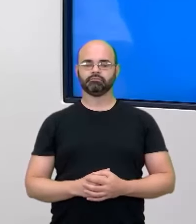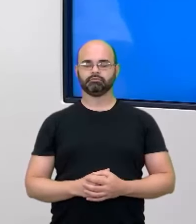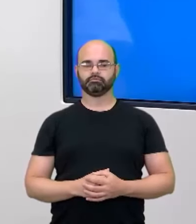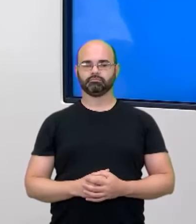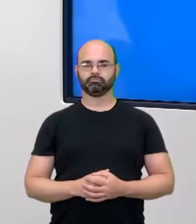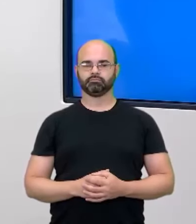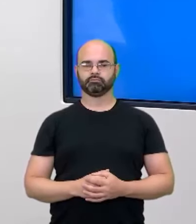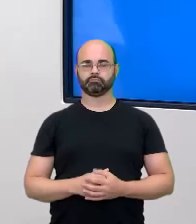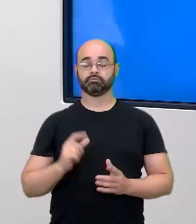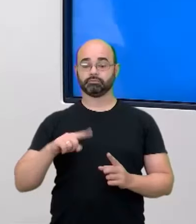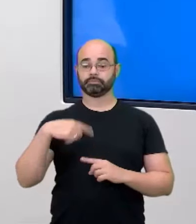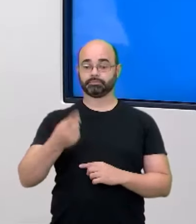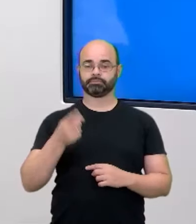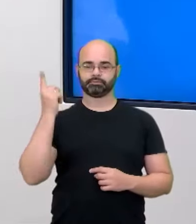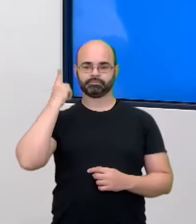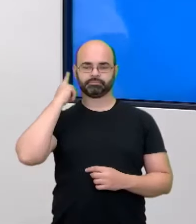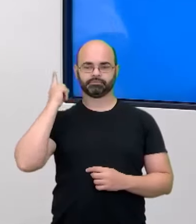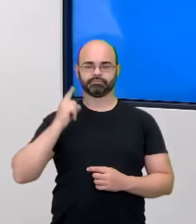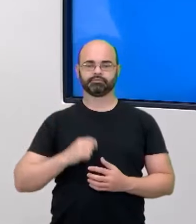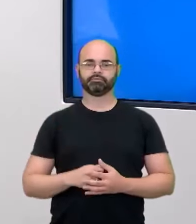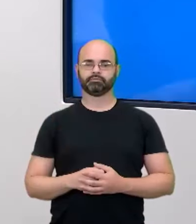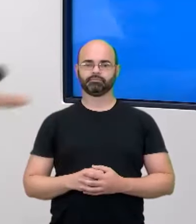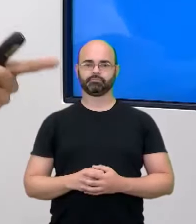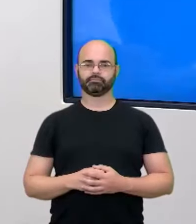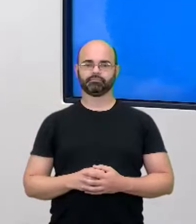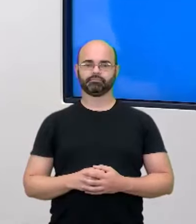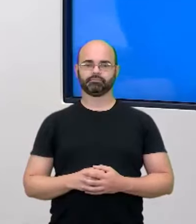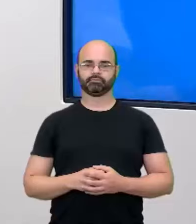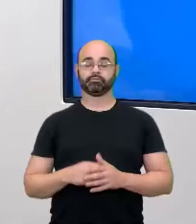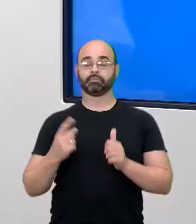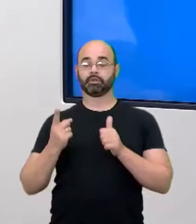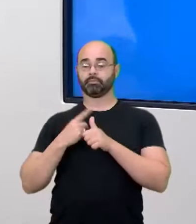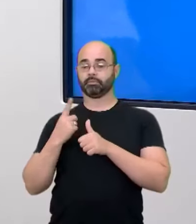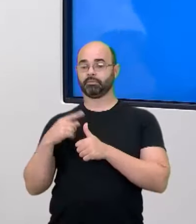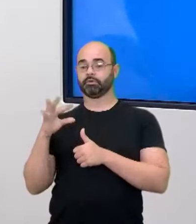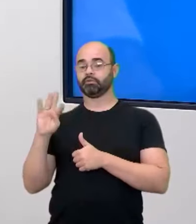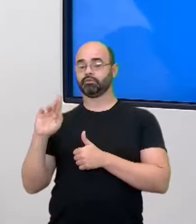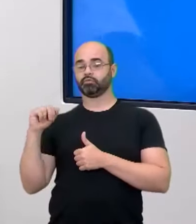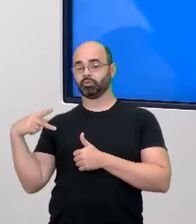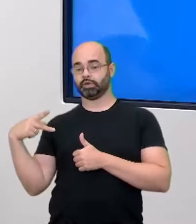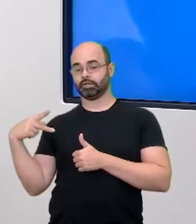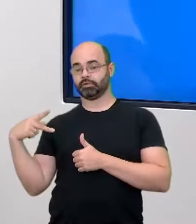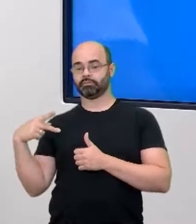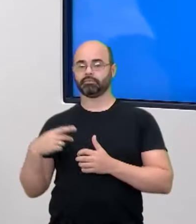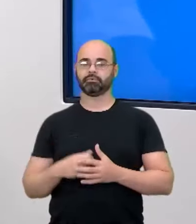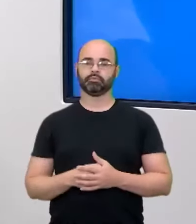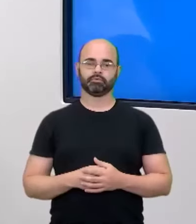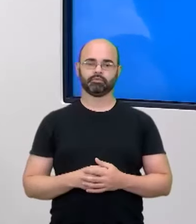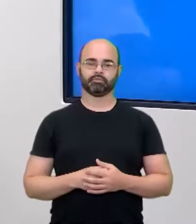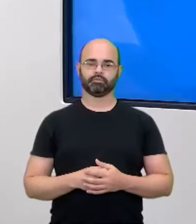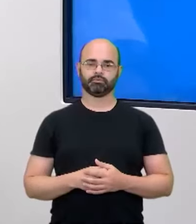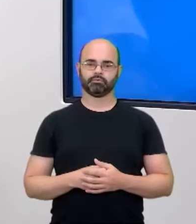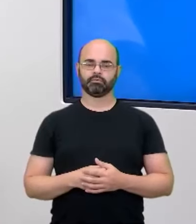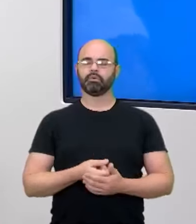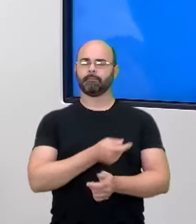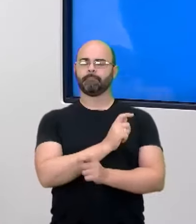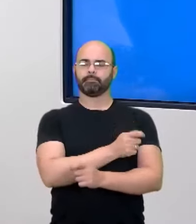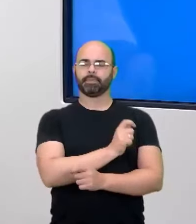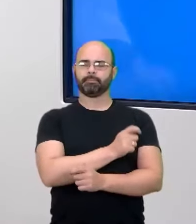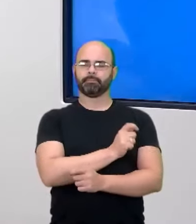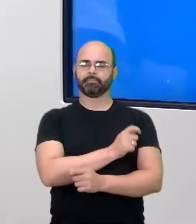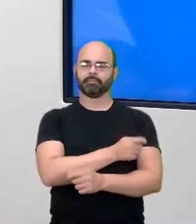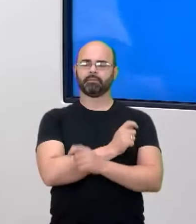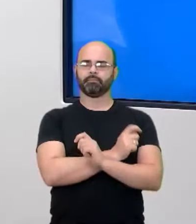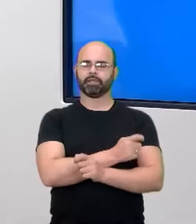já tá quase terminando. Agora o rap. Primeiro foi o trap, certo? Então o rap é essa... Nós temos a percussão